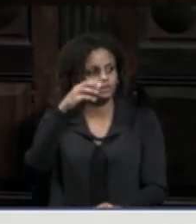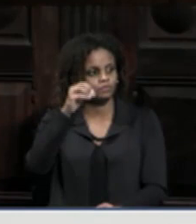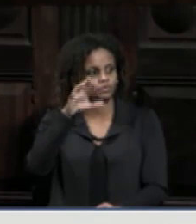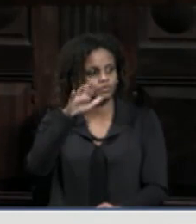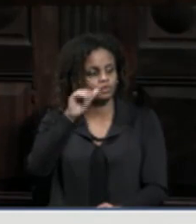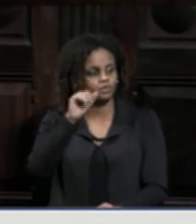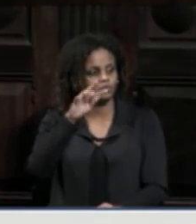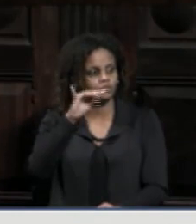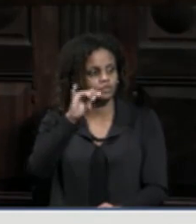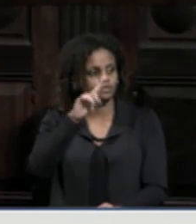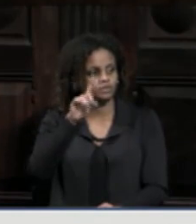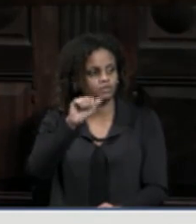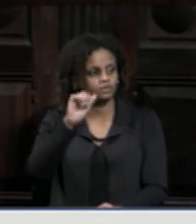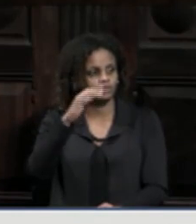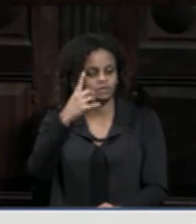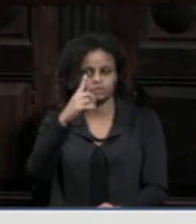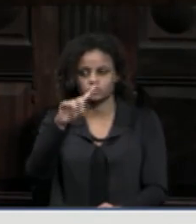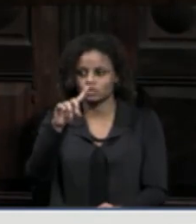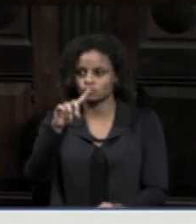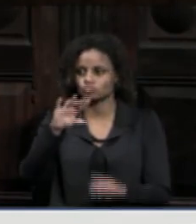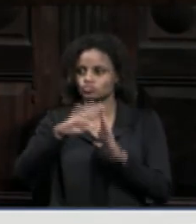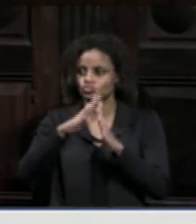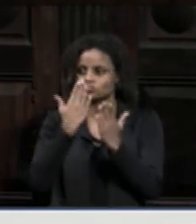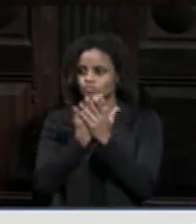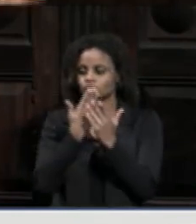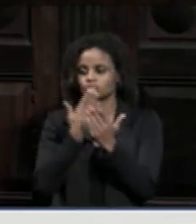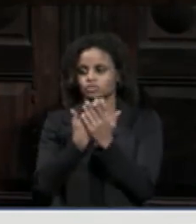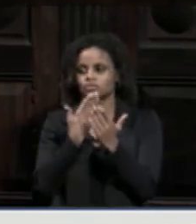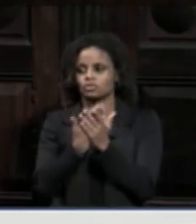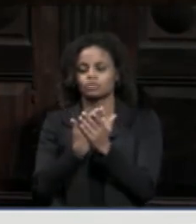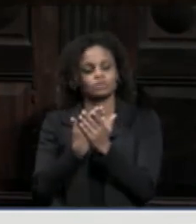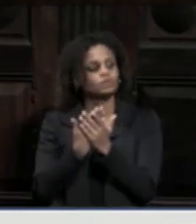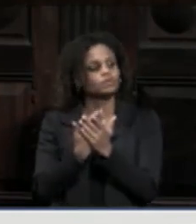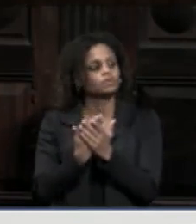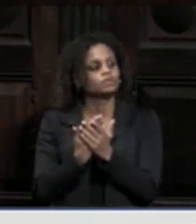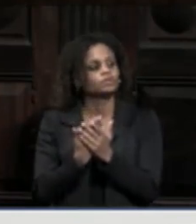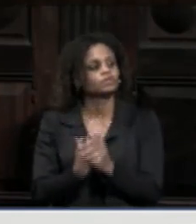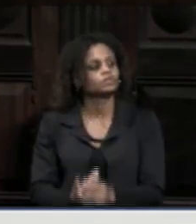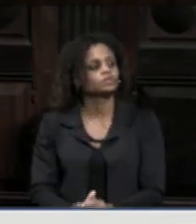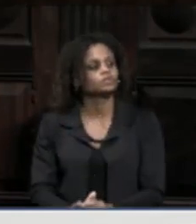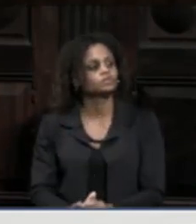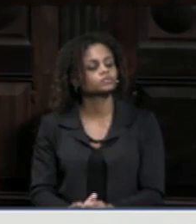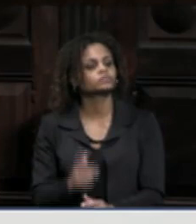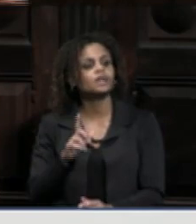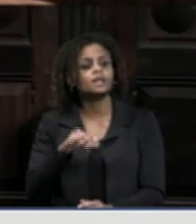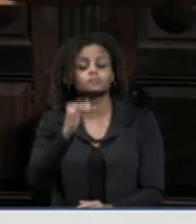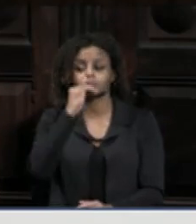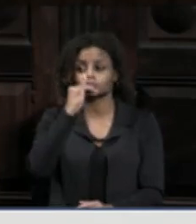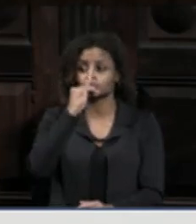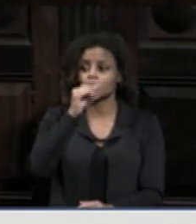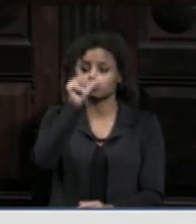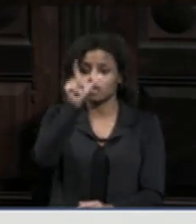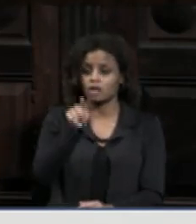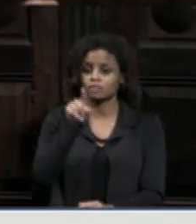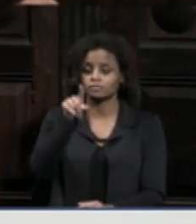nossas instituições de ensino, uma delas, a